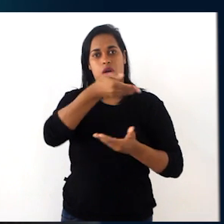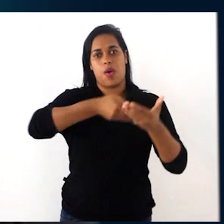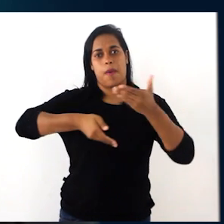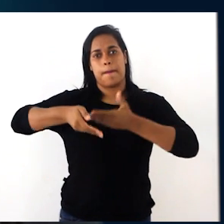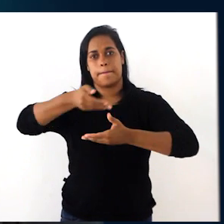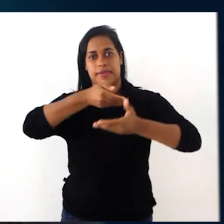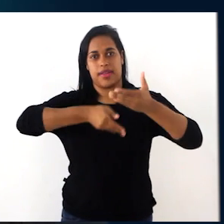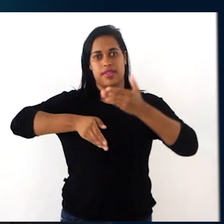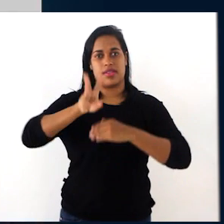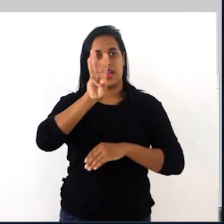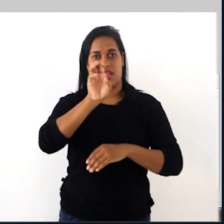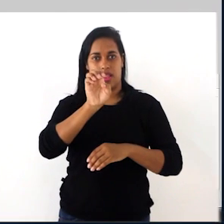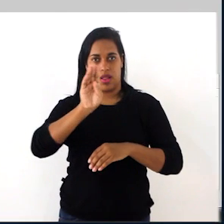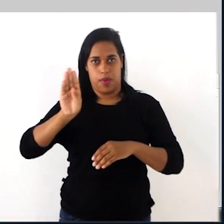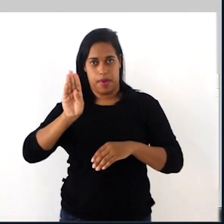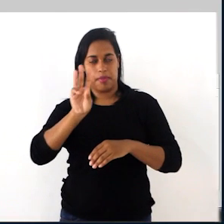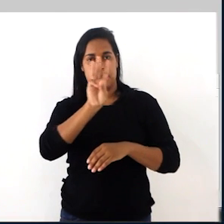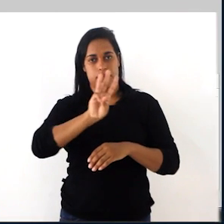diversas páginas.